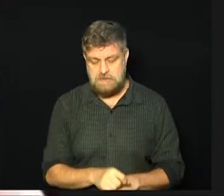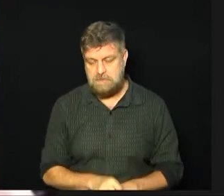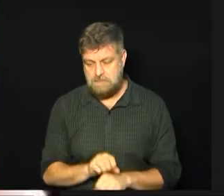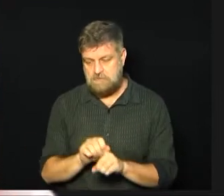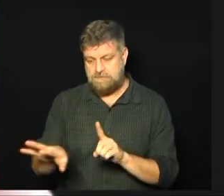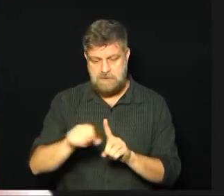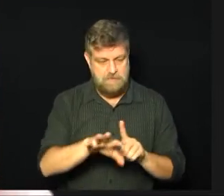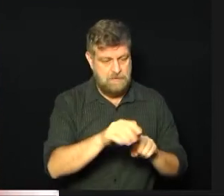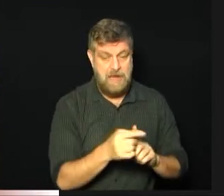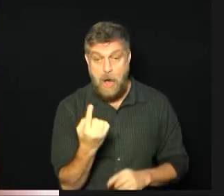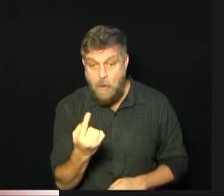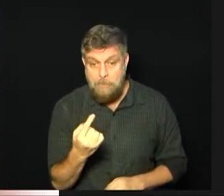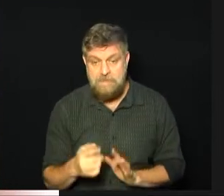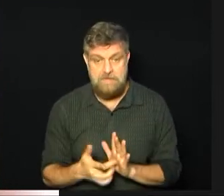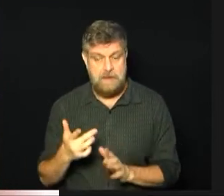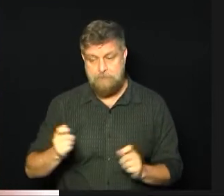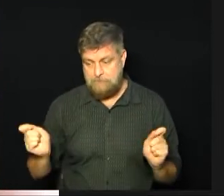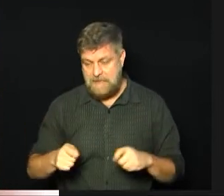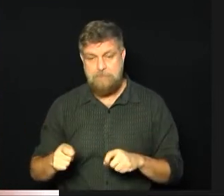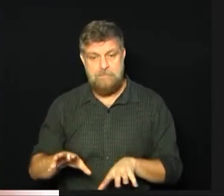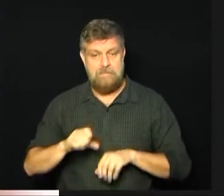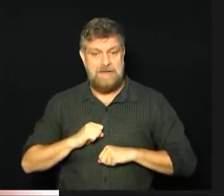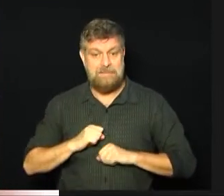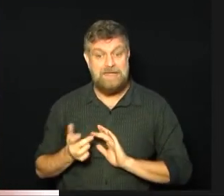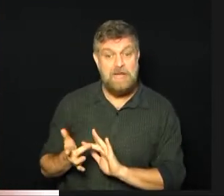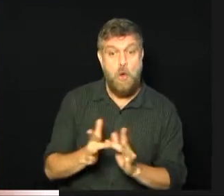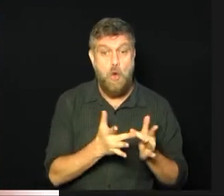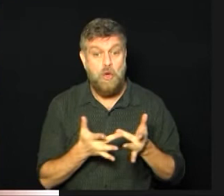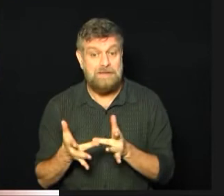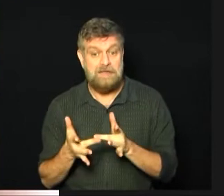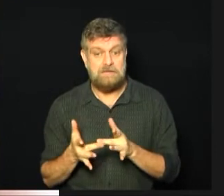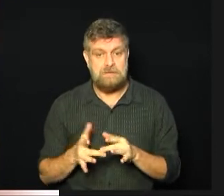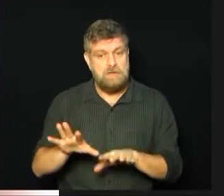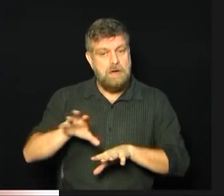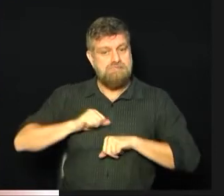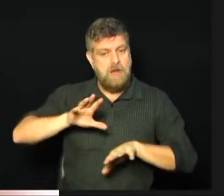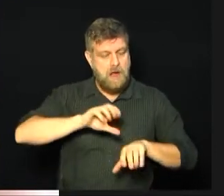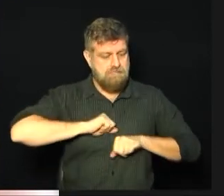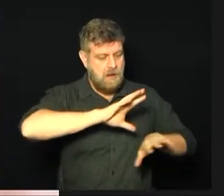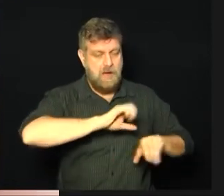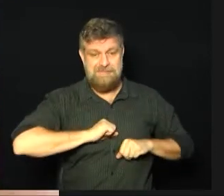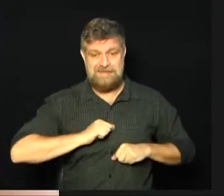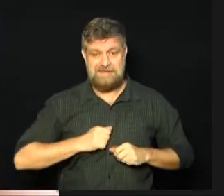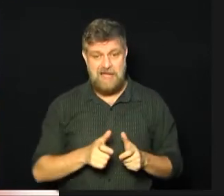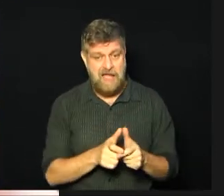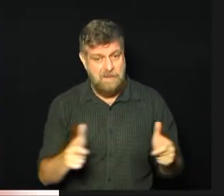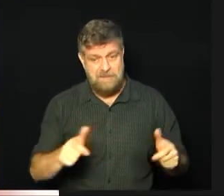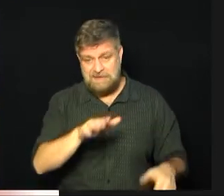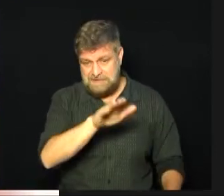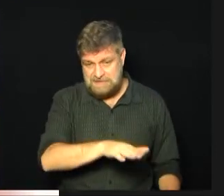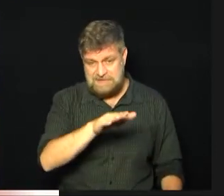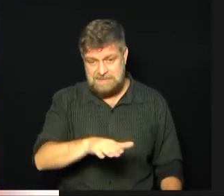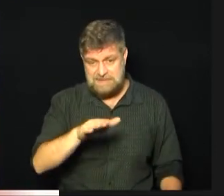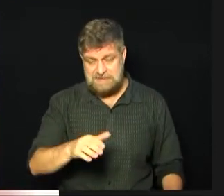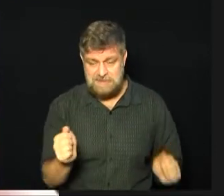não pega novamente. E agora elas estão todas entrando em contato e acabam adquirindo a infecção, uma grande parte das crianças